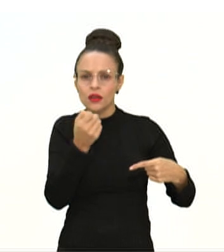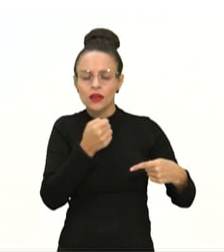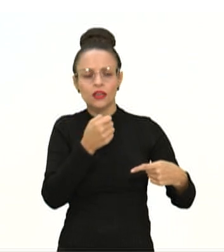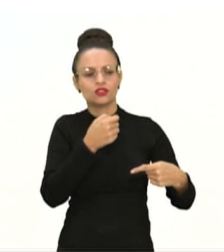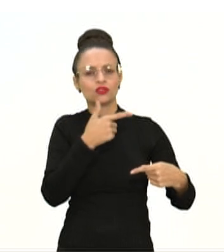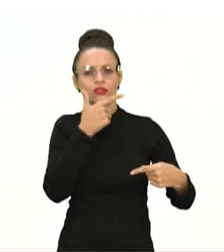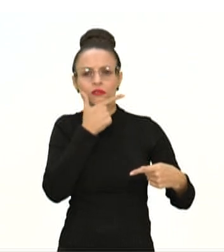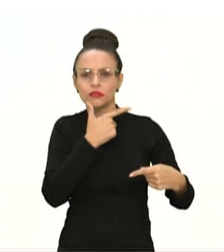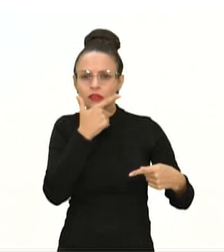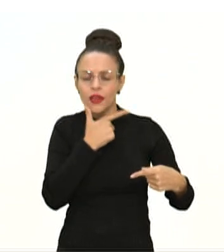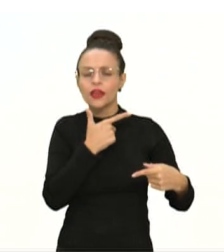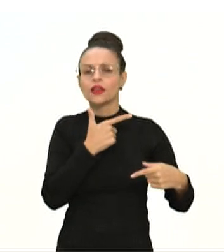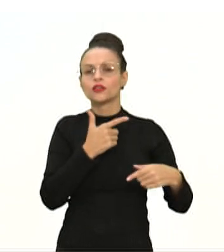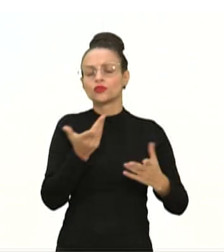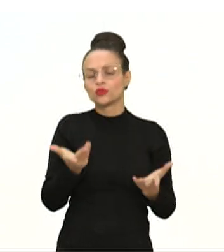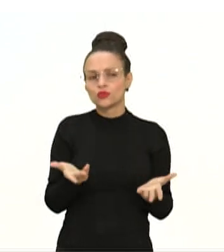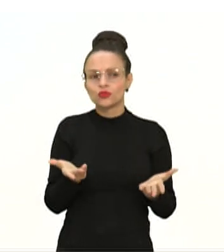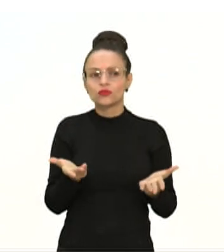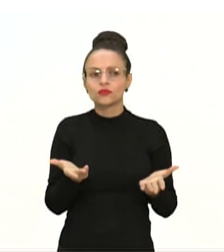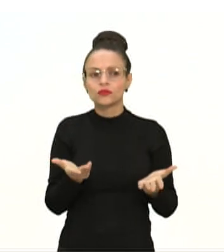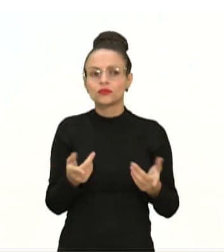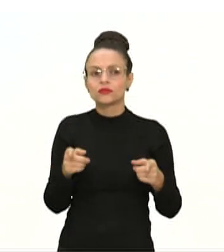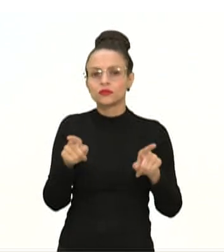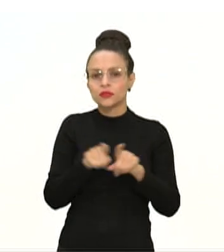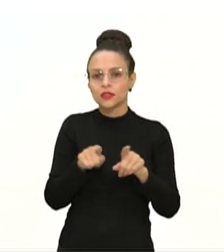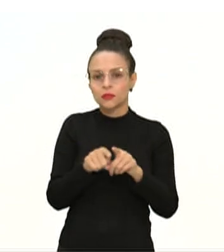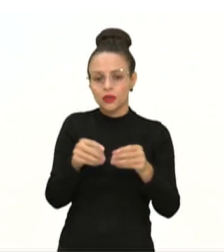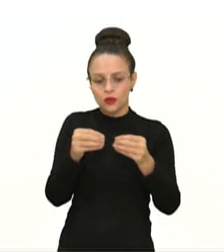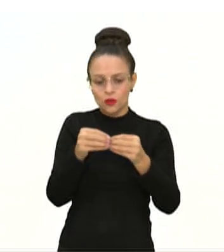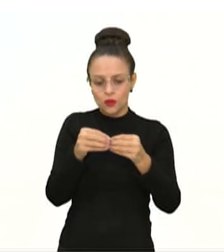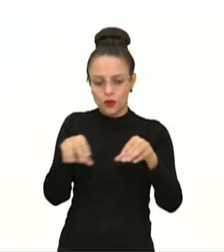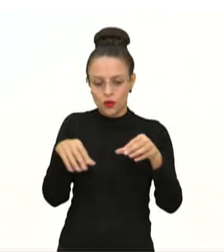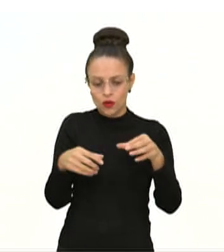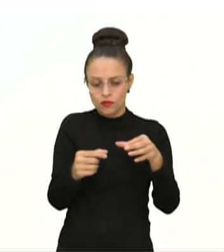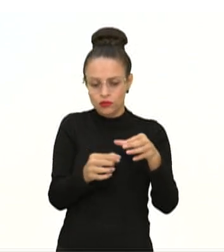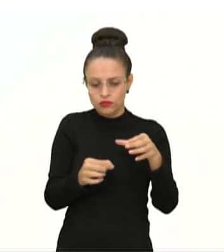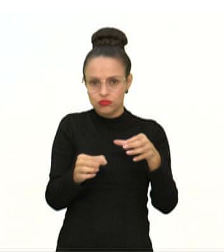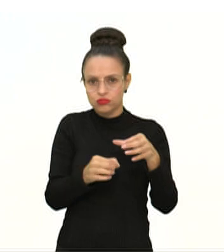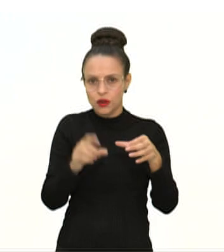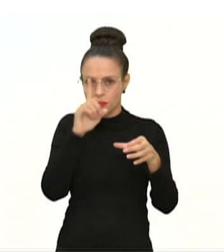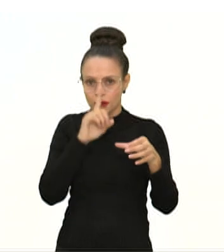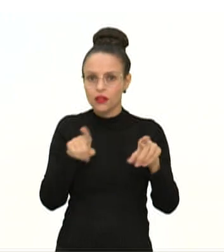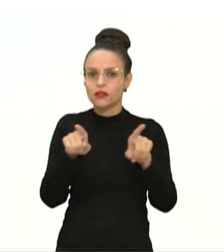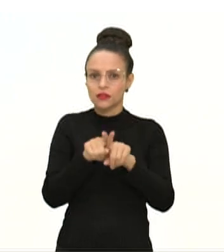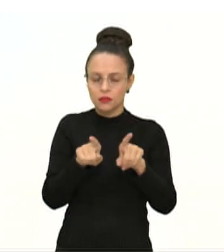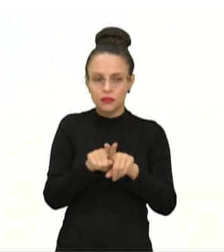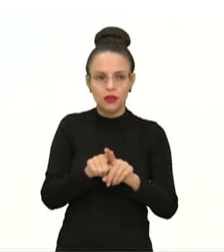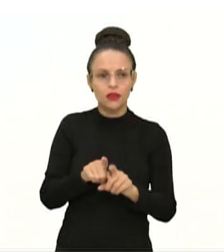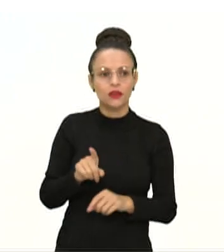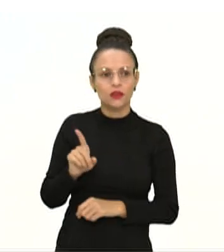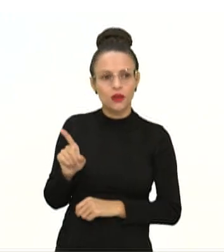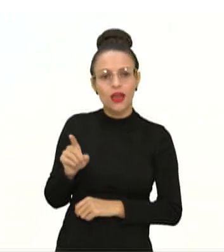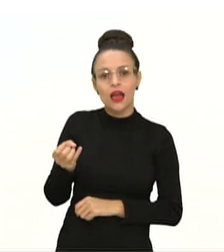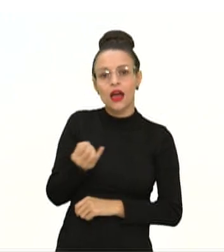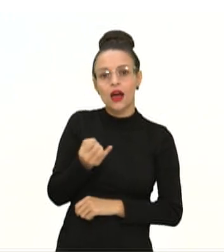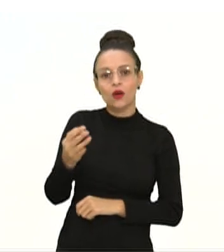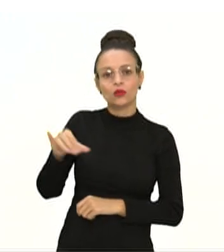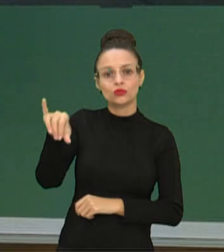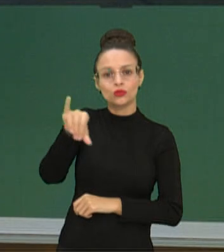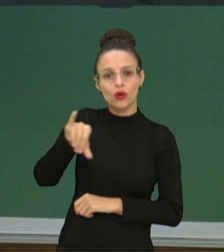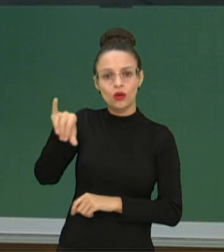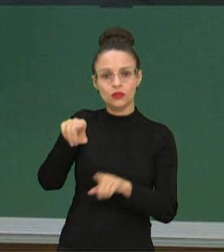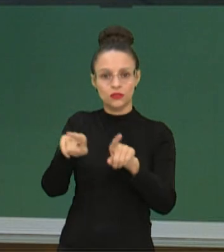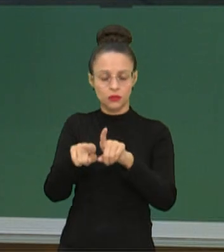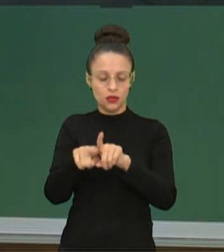Como queijos. Na gema do ovo também a gente encontra várias vitaminas. Em alguns óleos, tá? Então, por